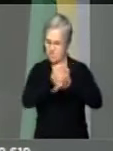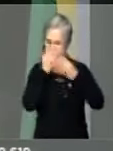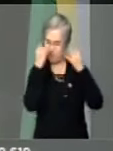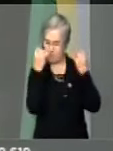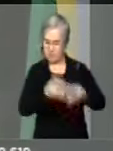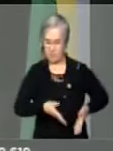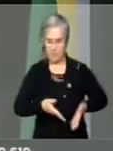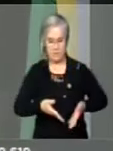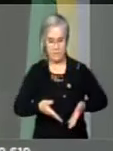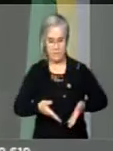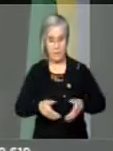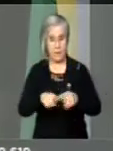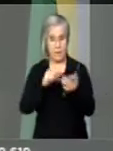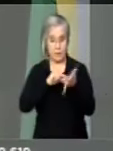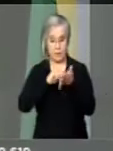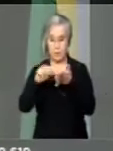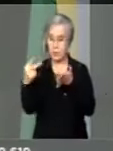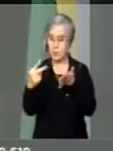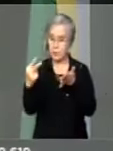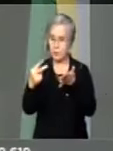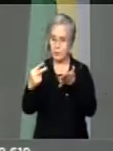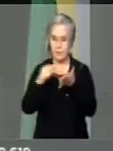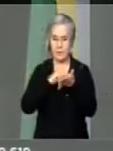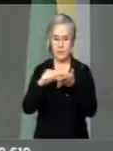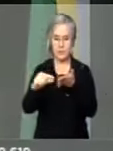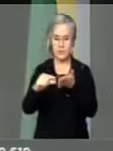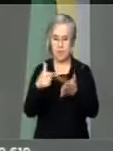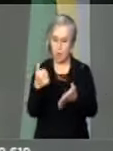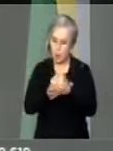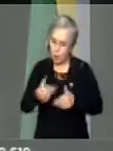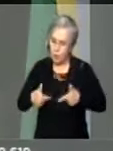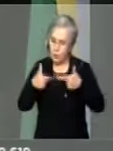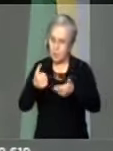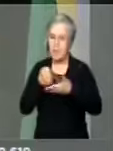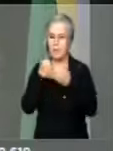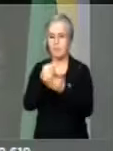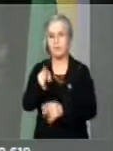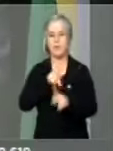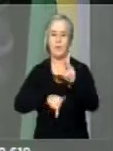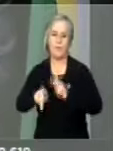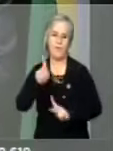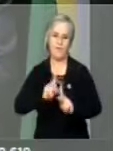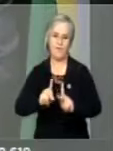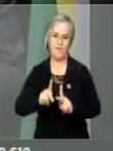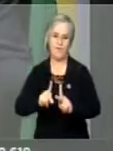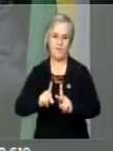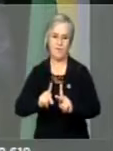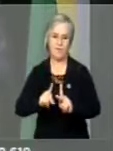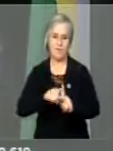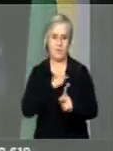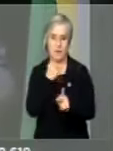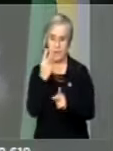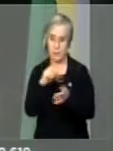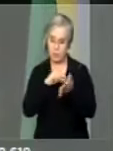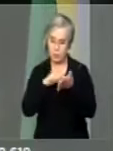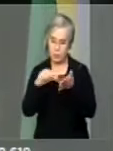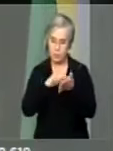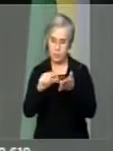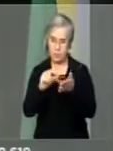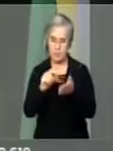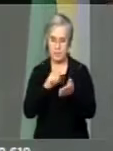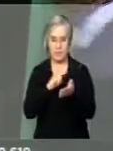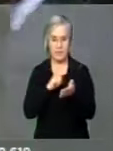lixo. Mas a segunda parte ela é muito importante, lutemos por nosso povo. E aí vem a segunda coluna